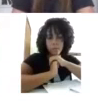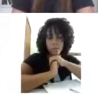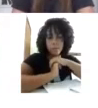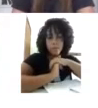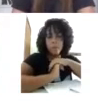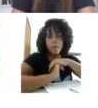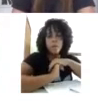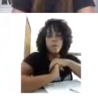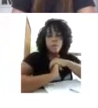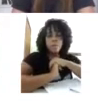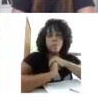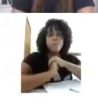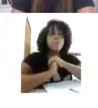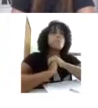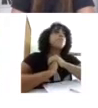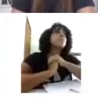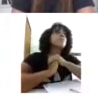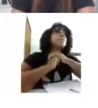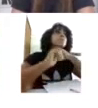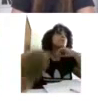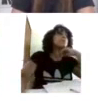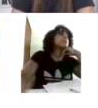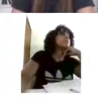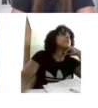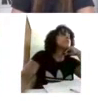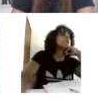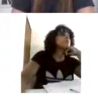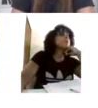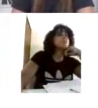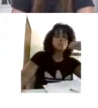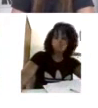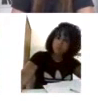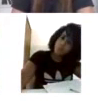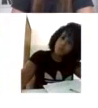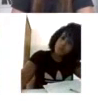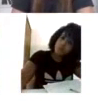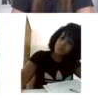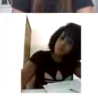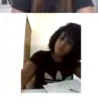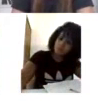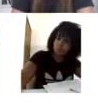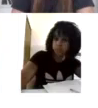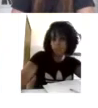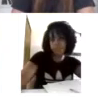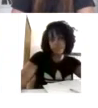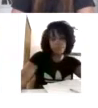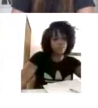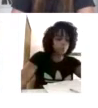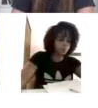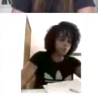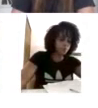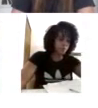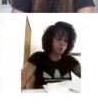deixou um pouco perdidos, principalmente nós, educadores, o que foi uma experiência muito nova. A